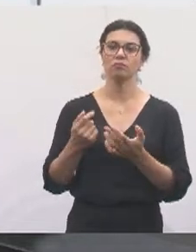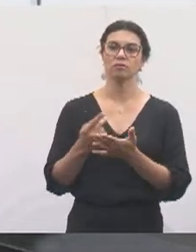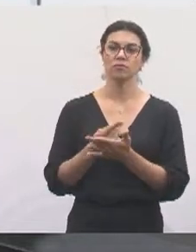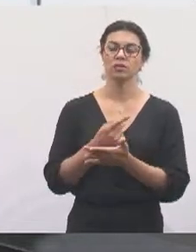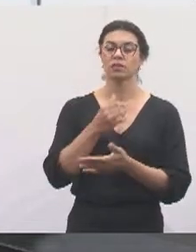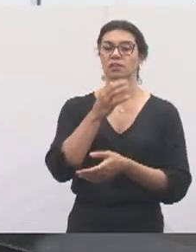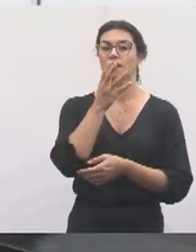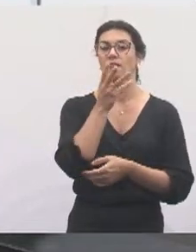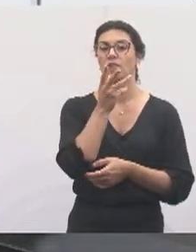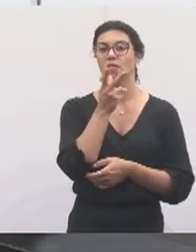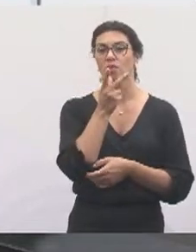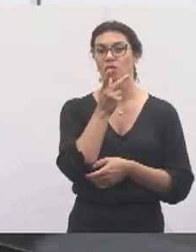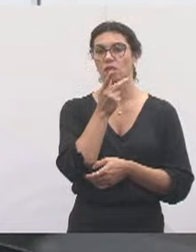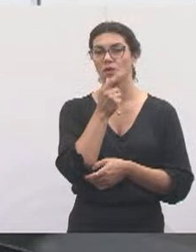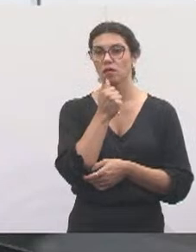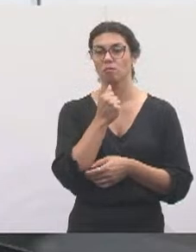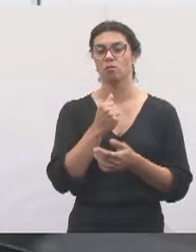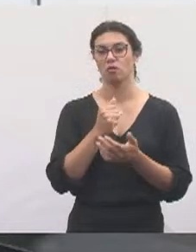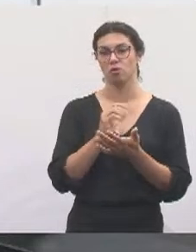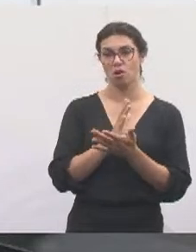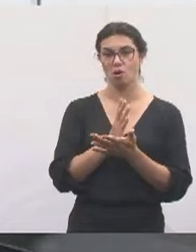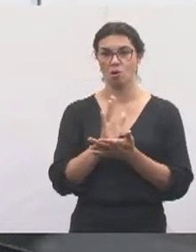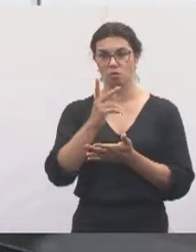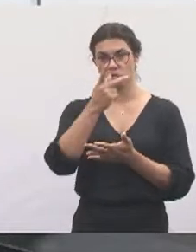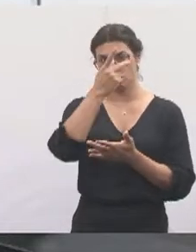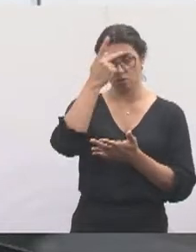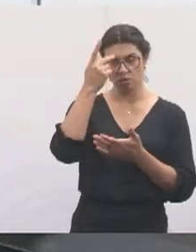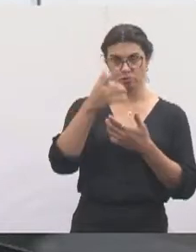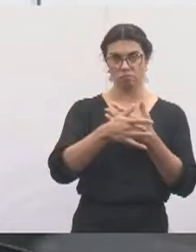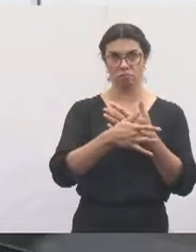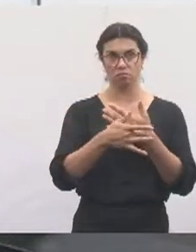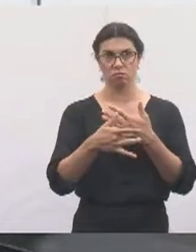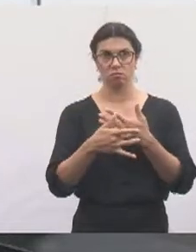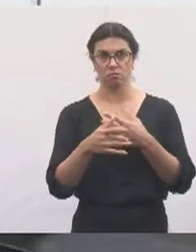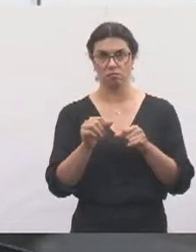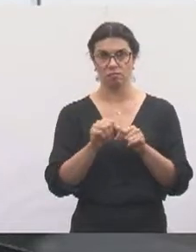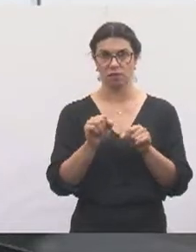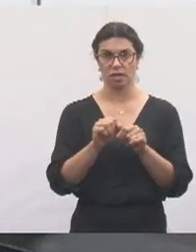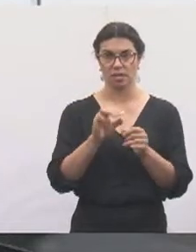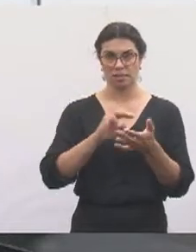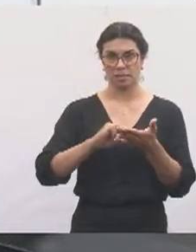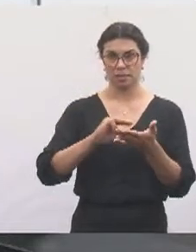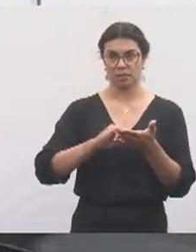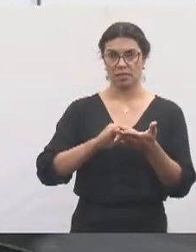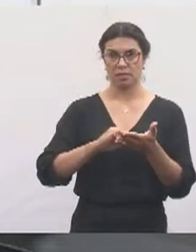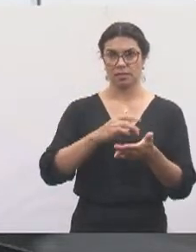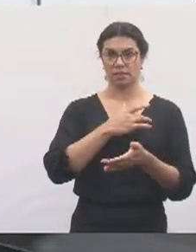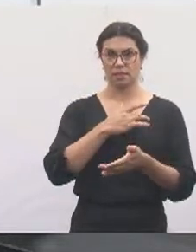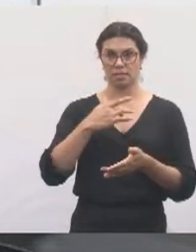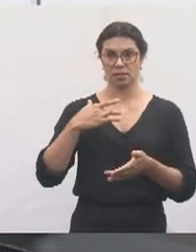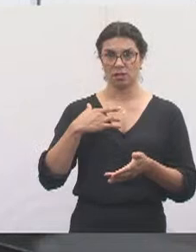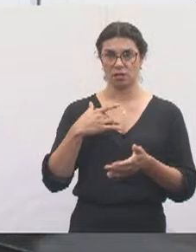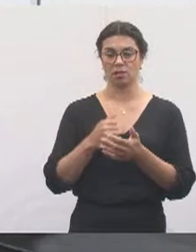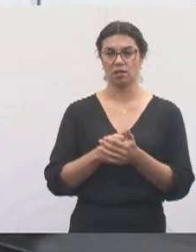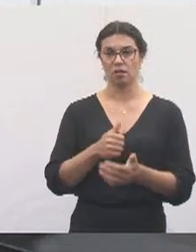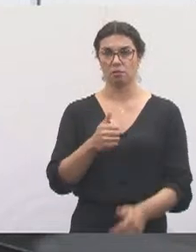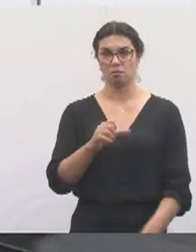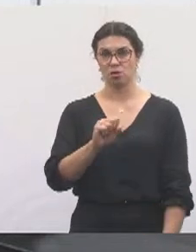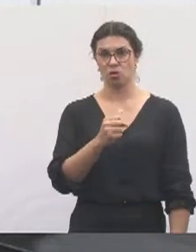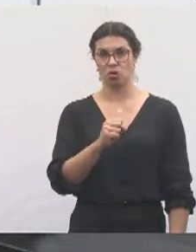demora em alguns casos favor detalhar a secretaria de saúde atende atualmente em média 1800